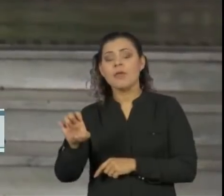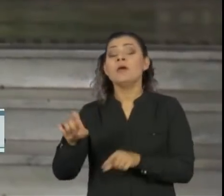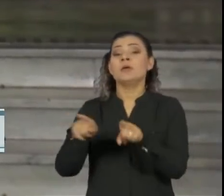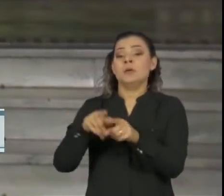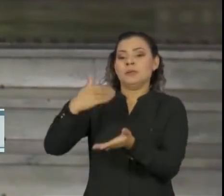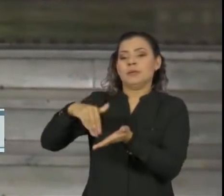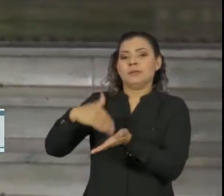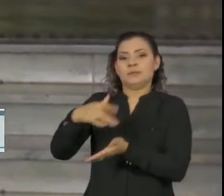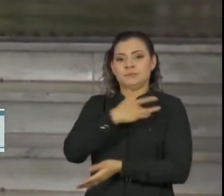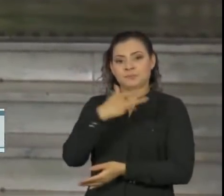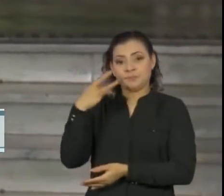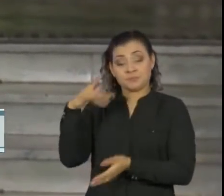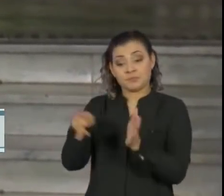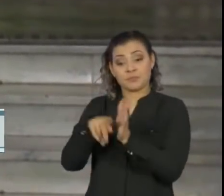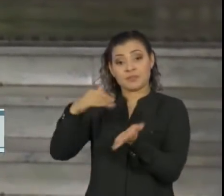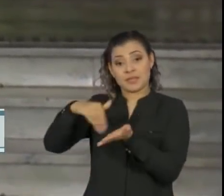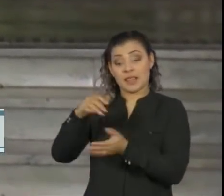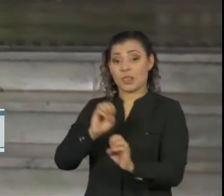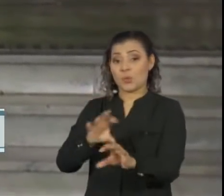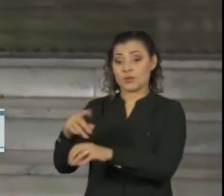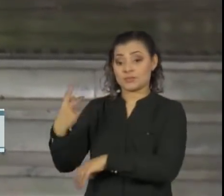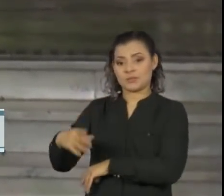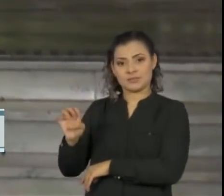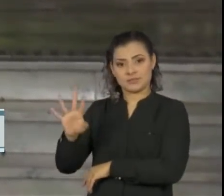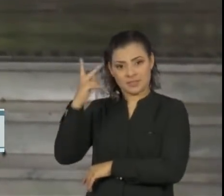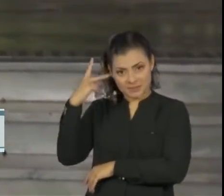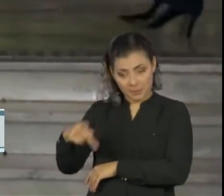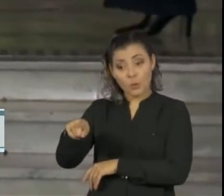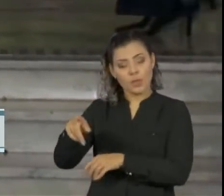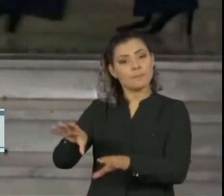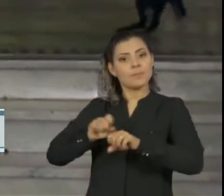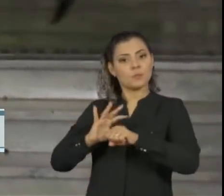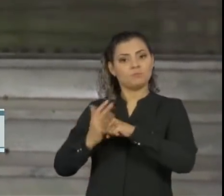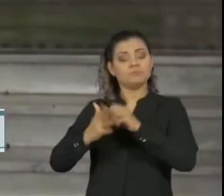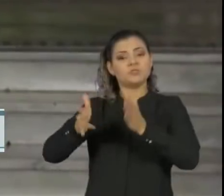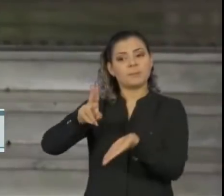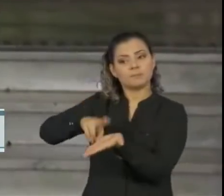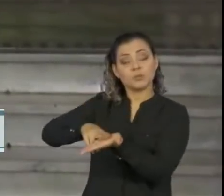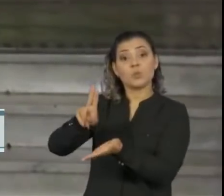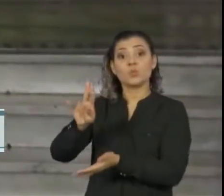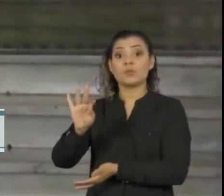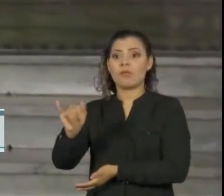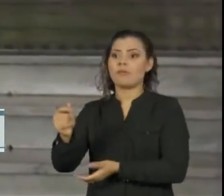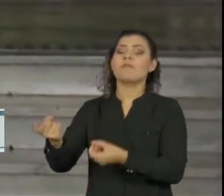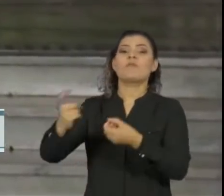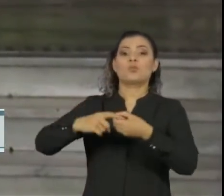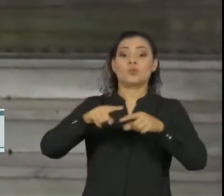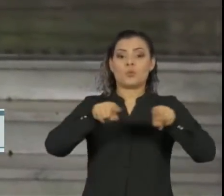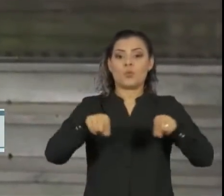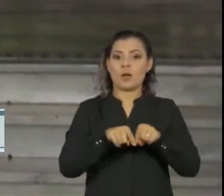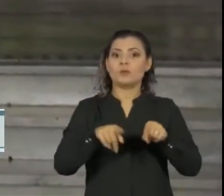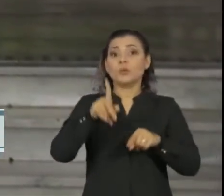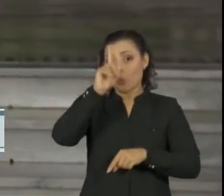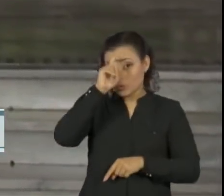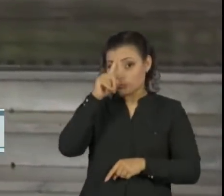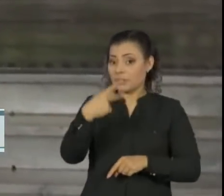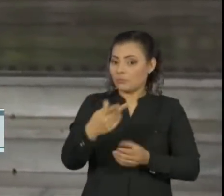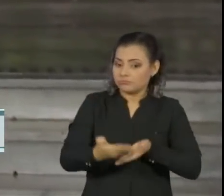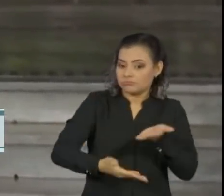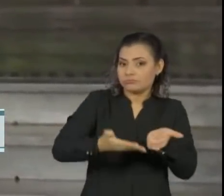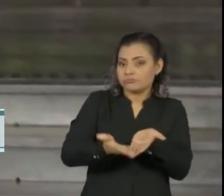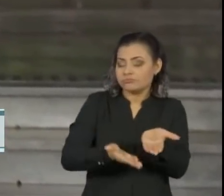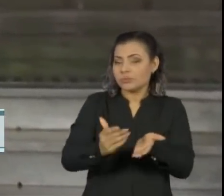do Estado de São Paulo, também está se recuperando da Covid, esteve na UTI, já saiu, está bem, em